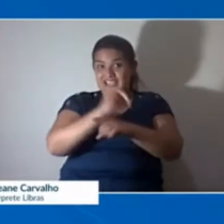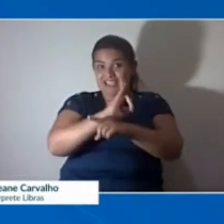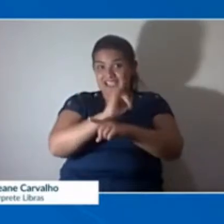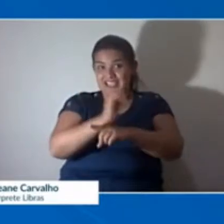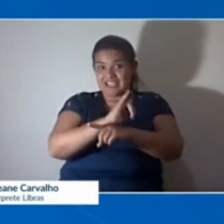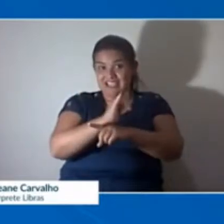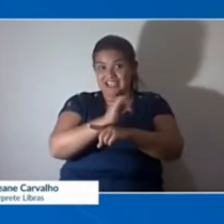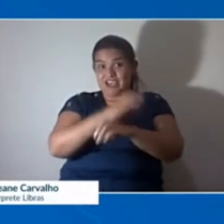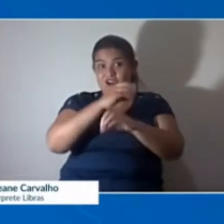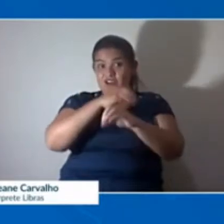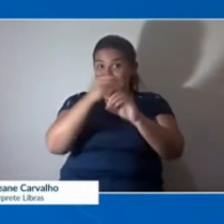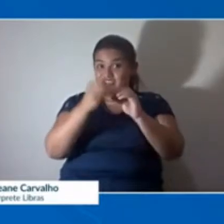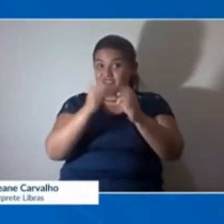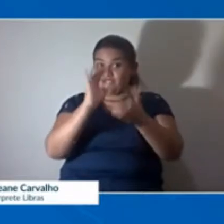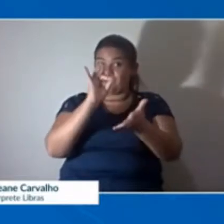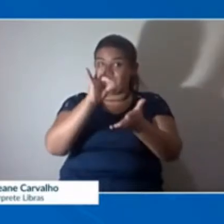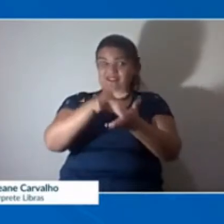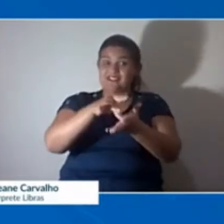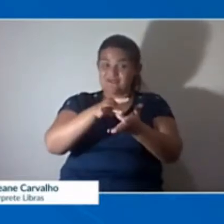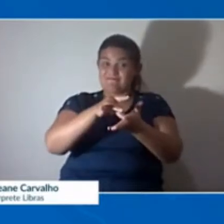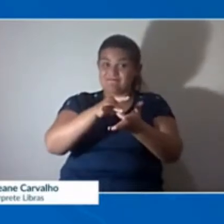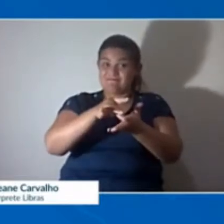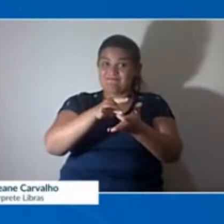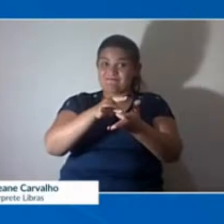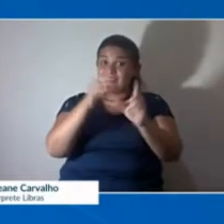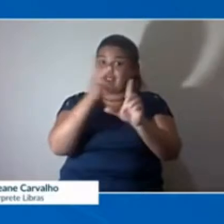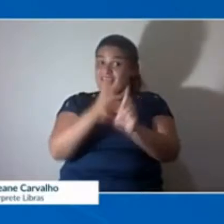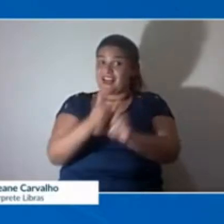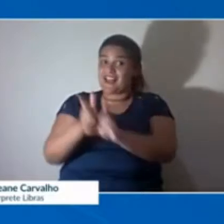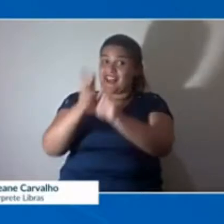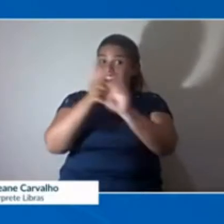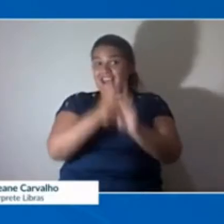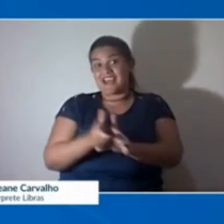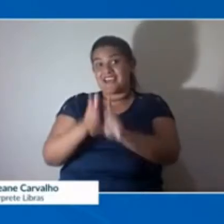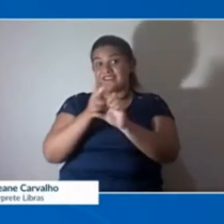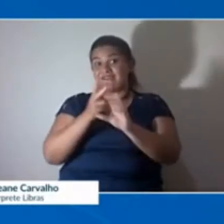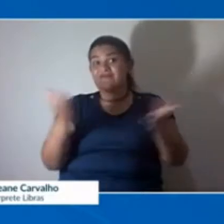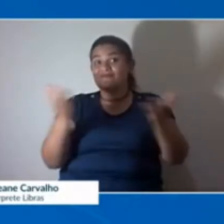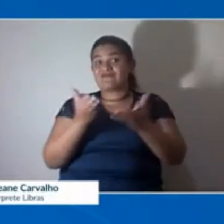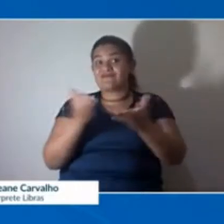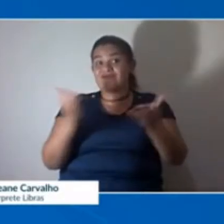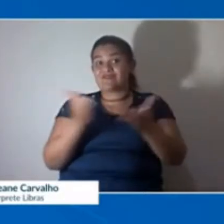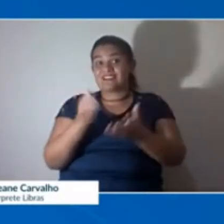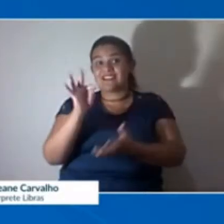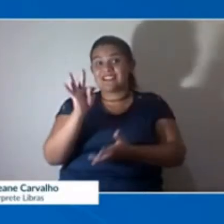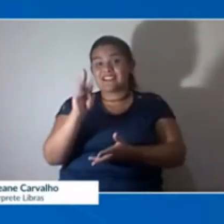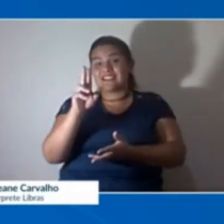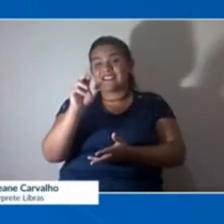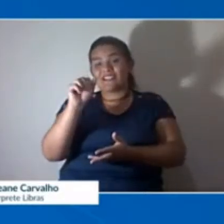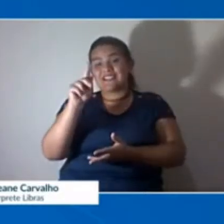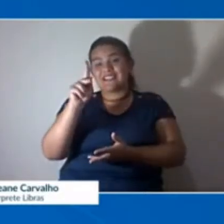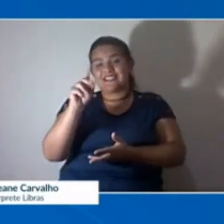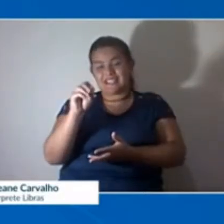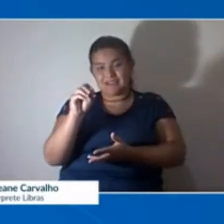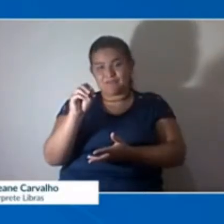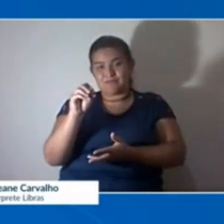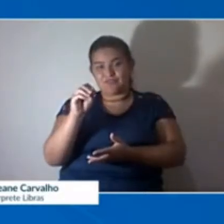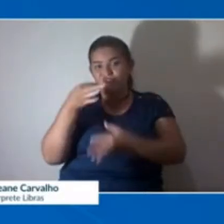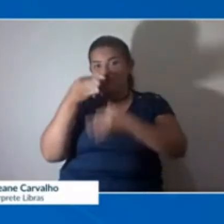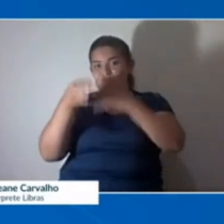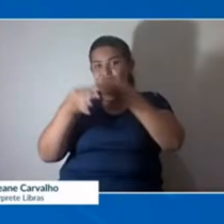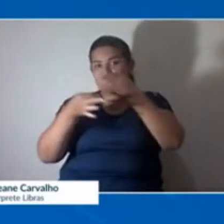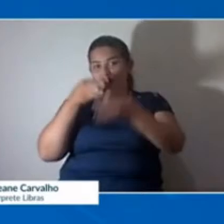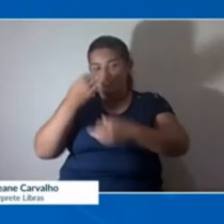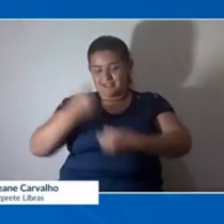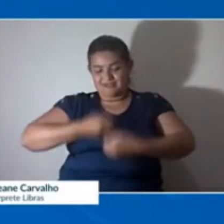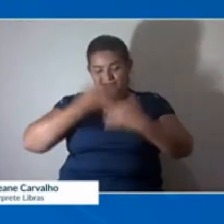da UFG. E a transmissão de hoje vai falar Trapo, Voz e Poesia, com a Cecília Sebastiana Silva e